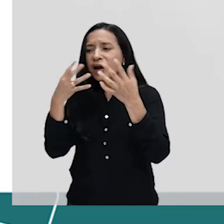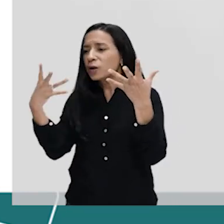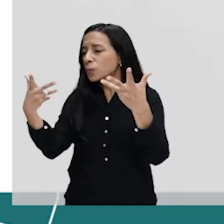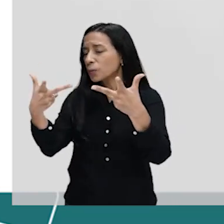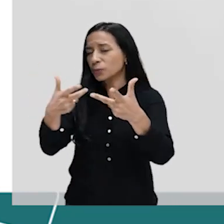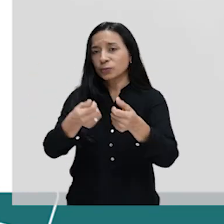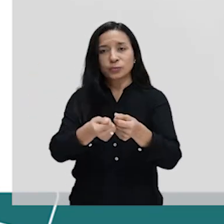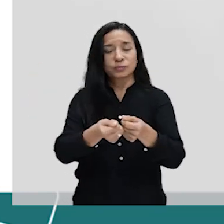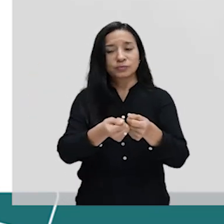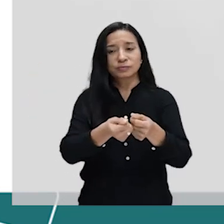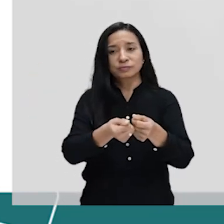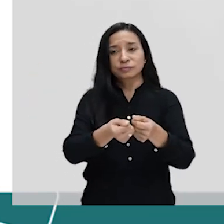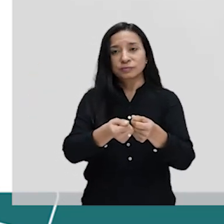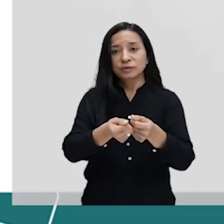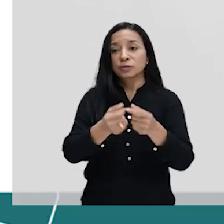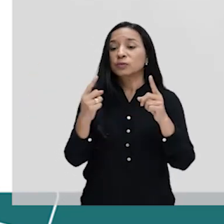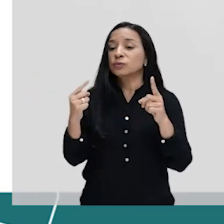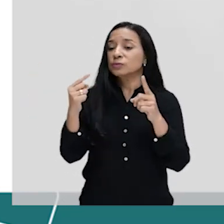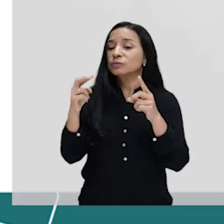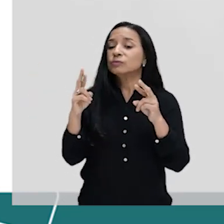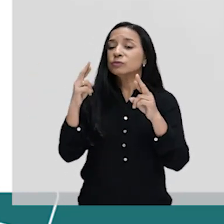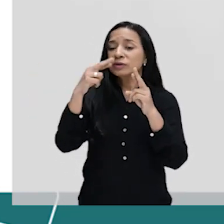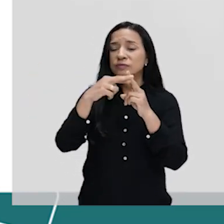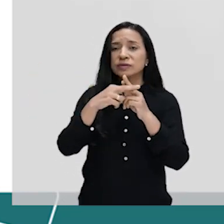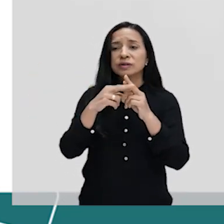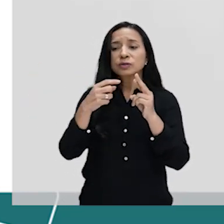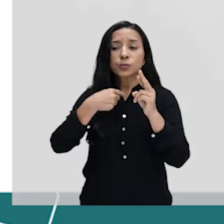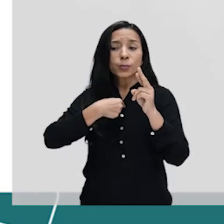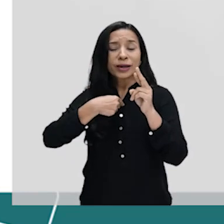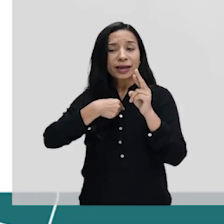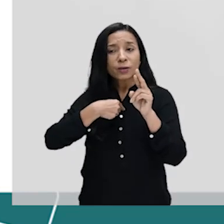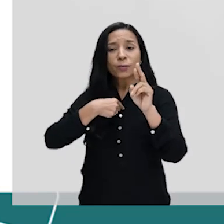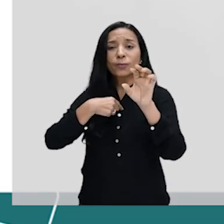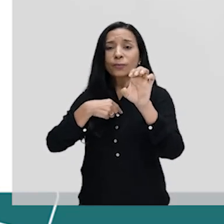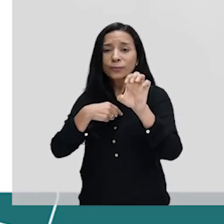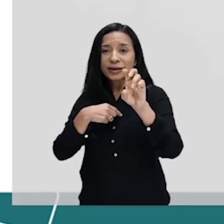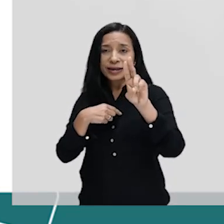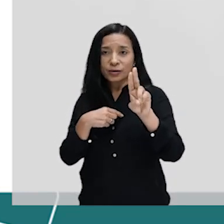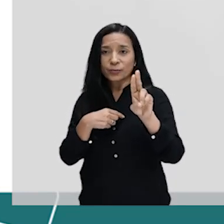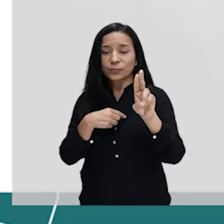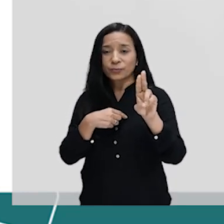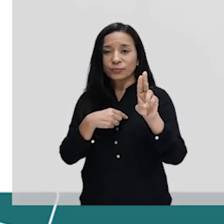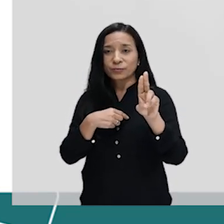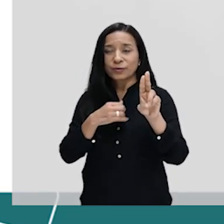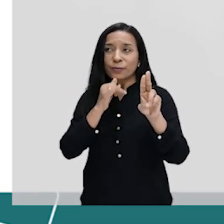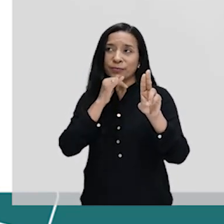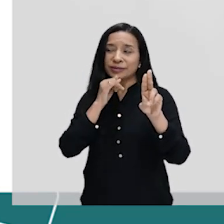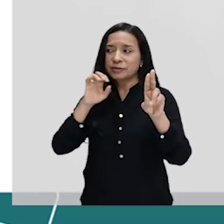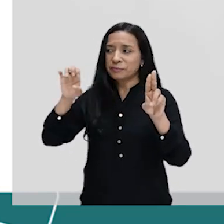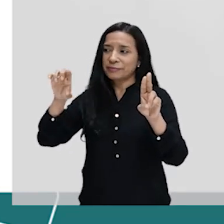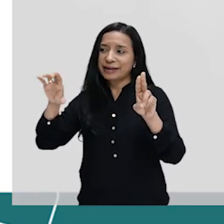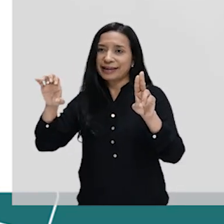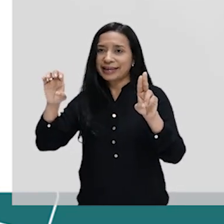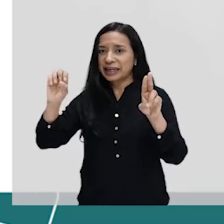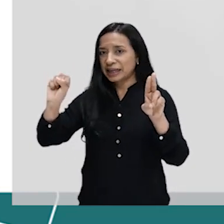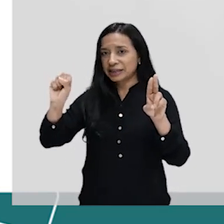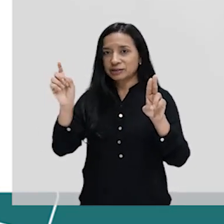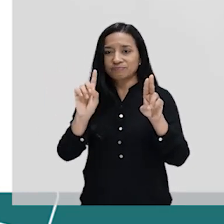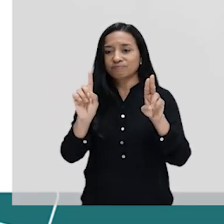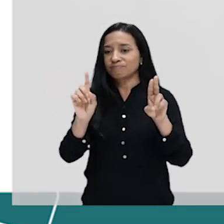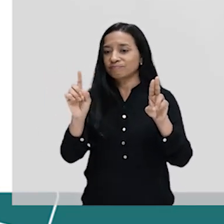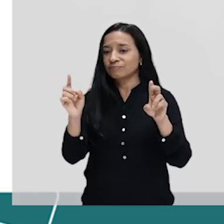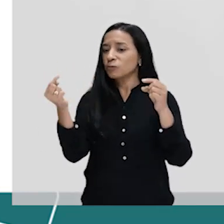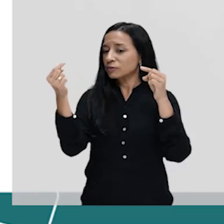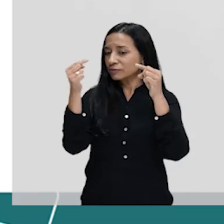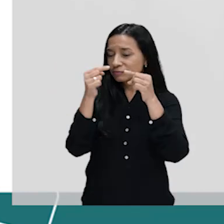Então, estou referindo eu falo com todo mundo. Não daria outra pessoa. Eles falam com todo mundo? Não vai, não tem